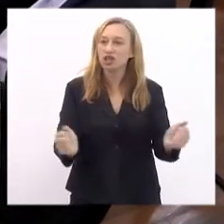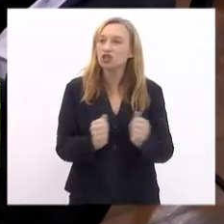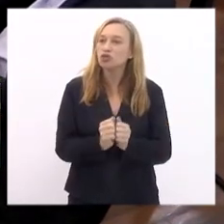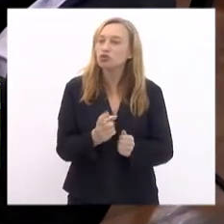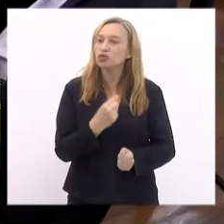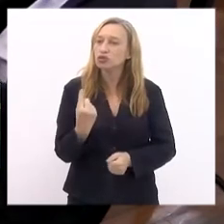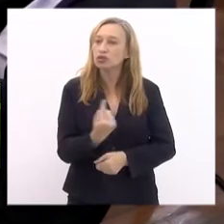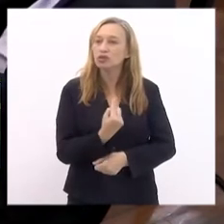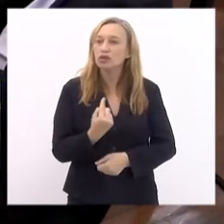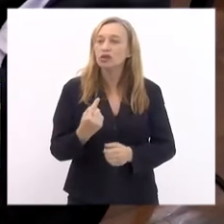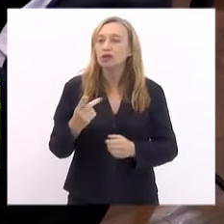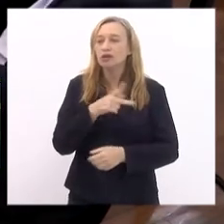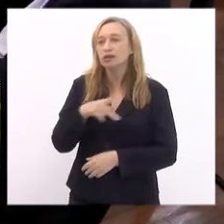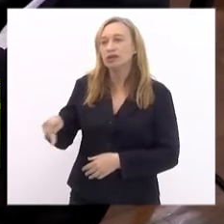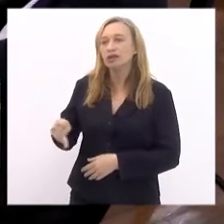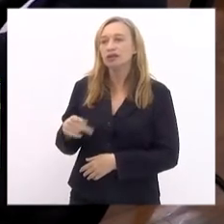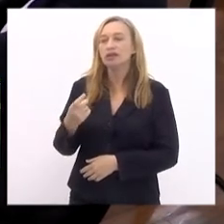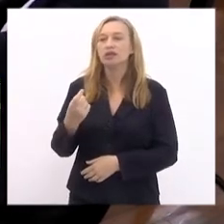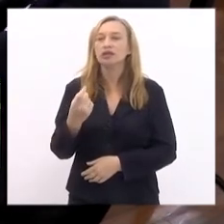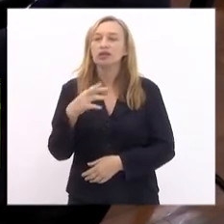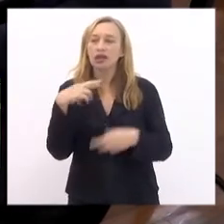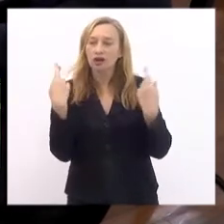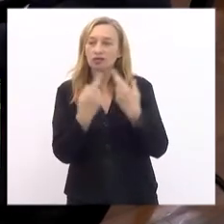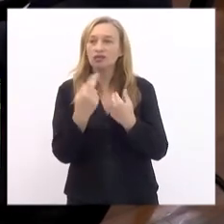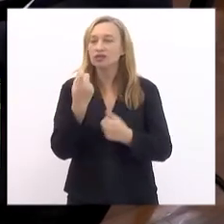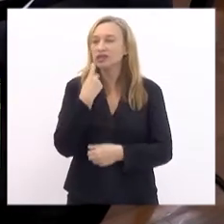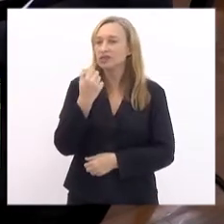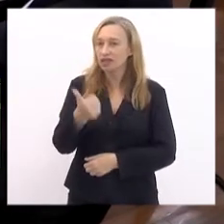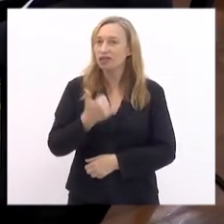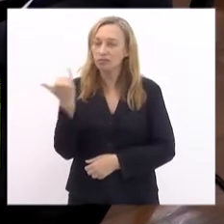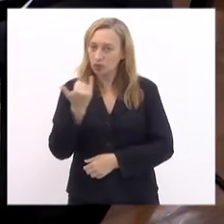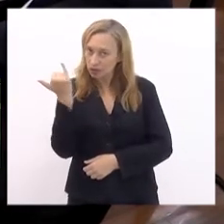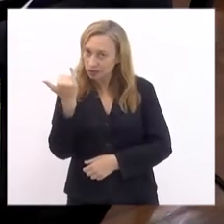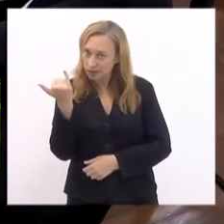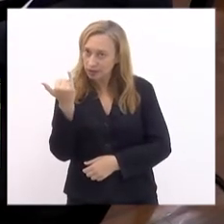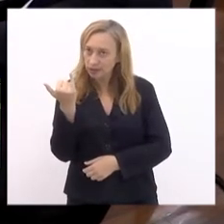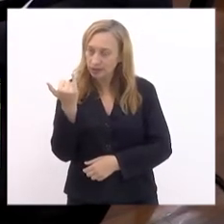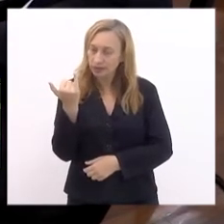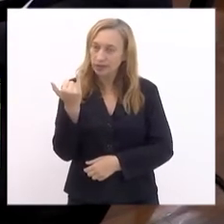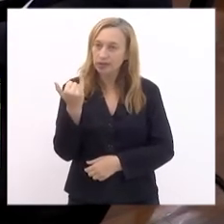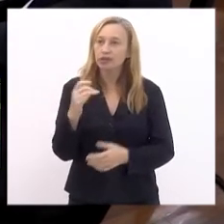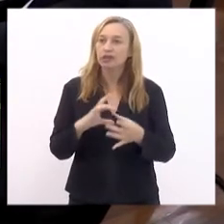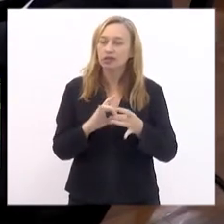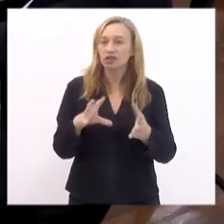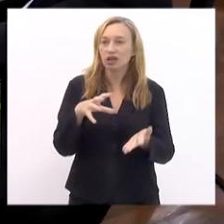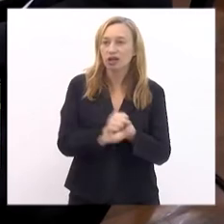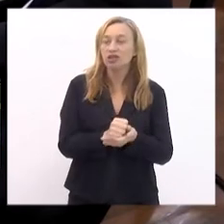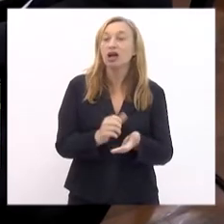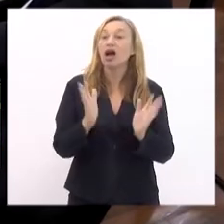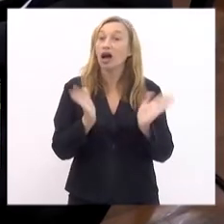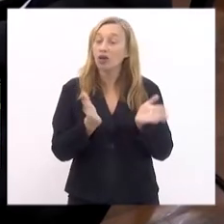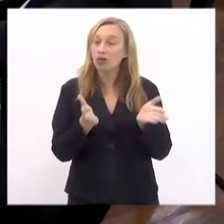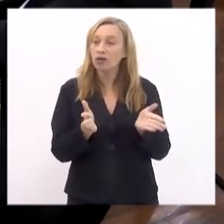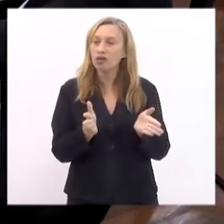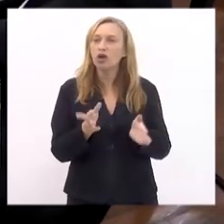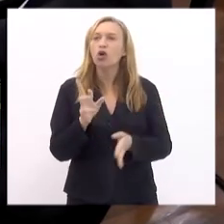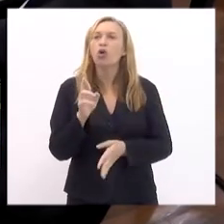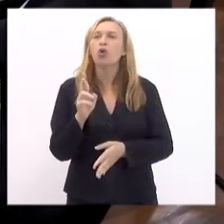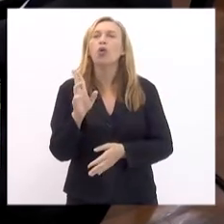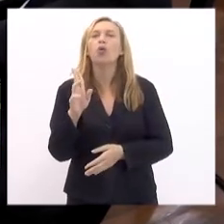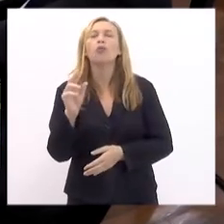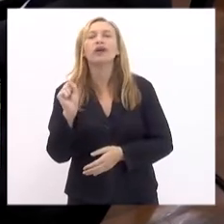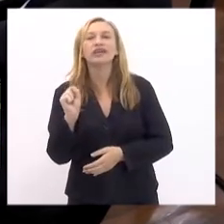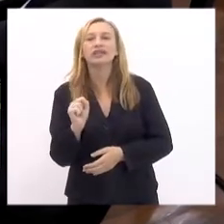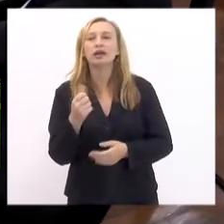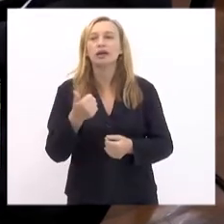né, presidente André, na reunião de sexta-feira, seria muito importante. Então, deixa aqui o registro. Agora, Rubens,